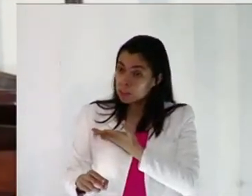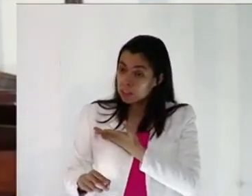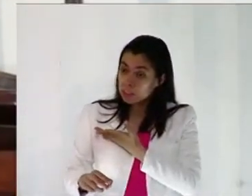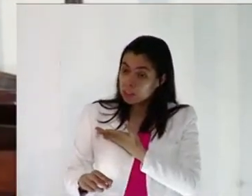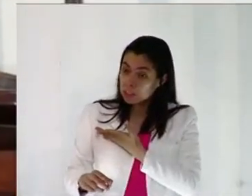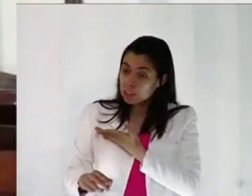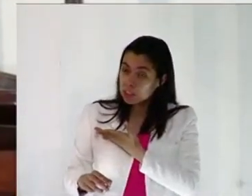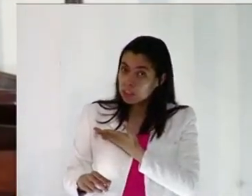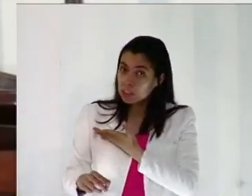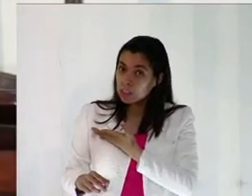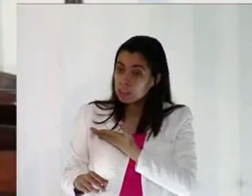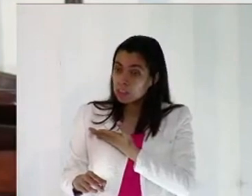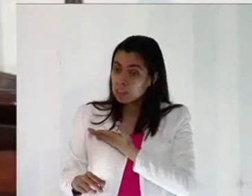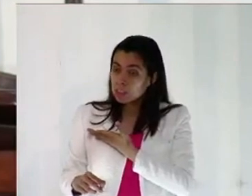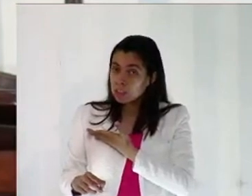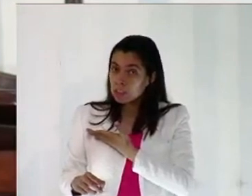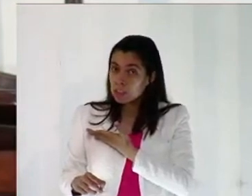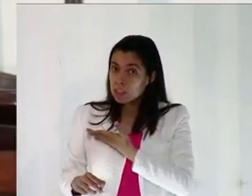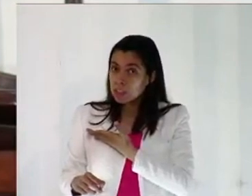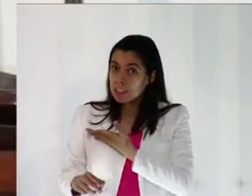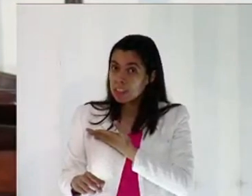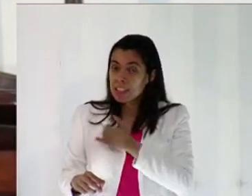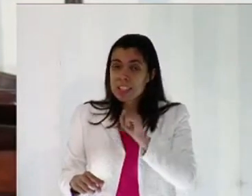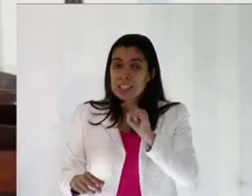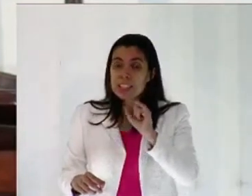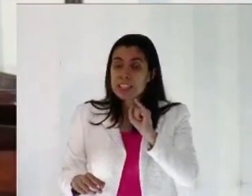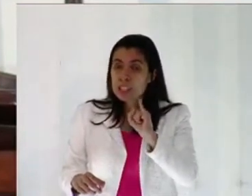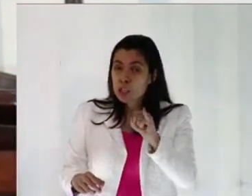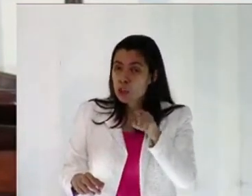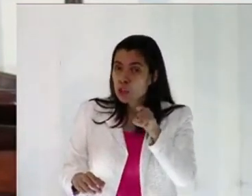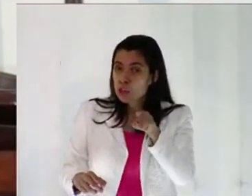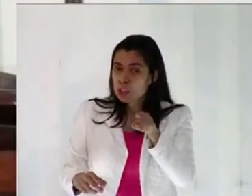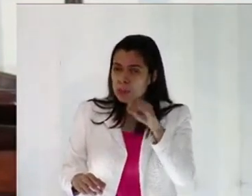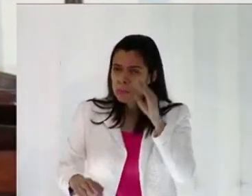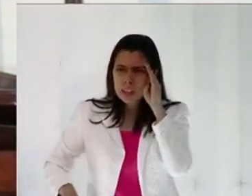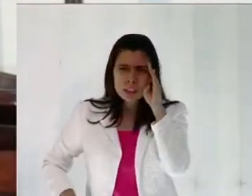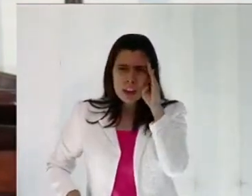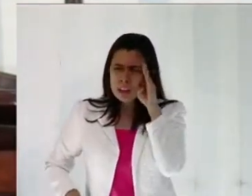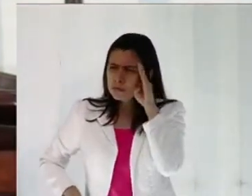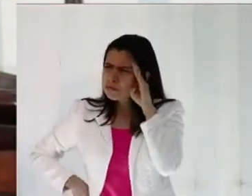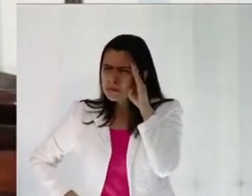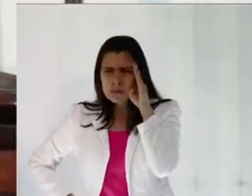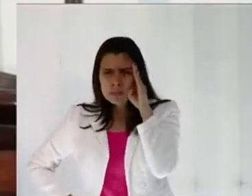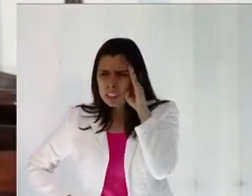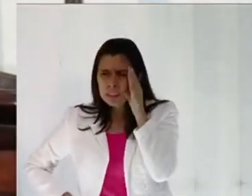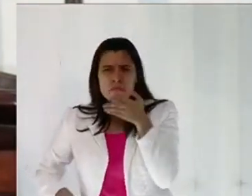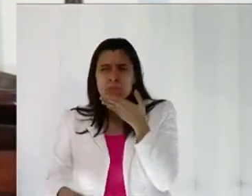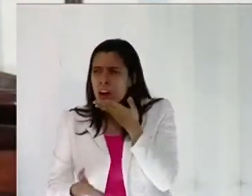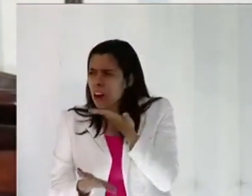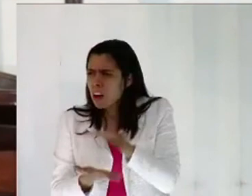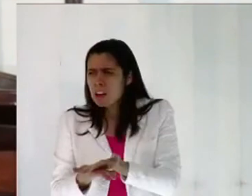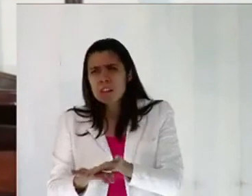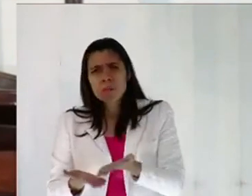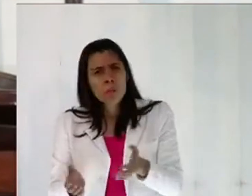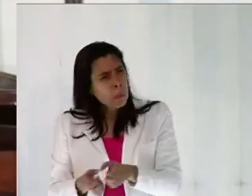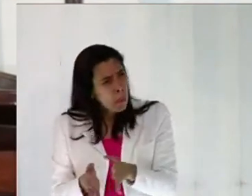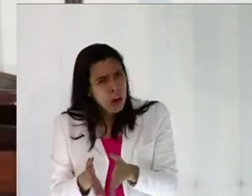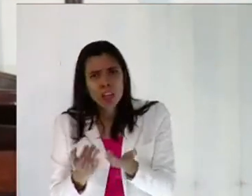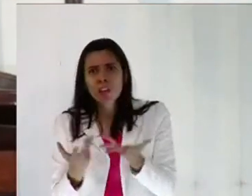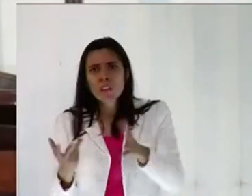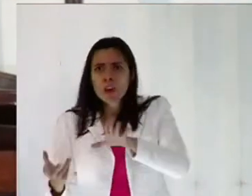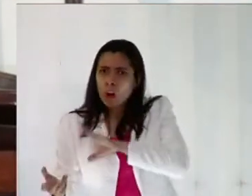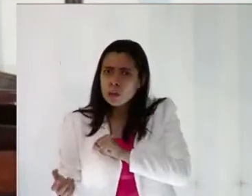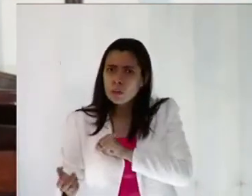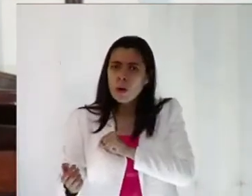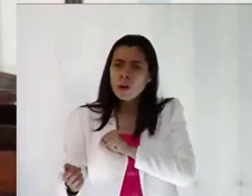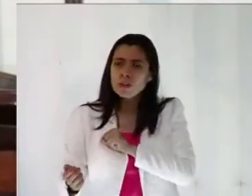que amor é este? Como é possível um amor dessa forma? Mas é isso que a palavra de Deus diz em João 3,16, talvez do versículo mais